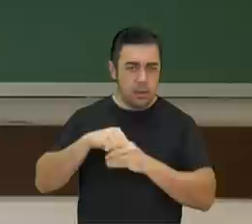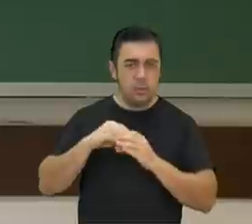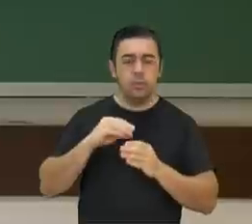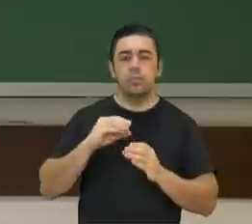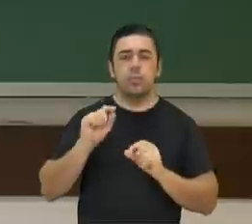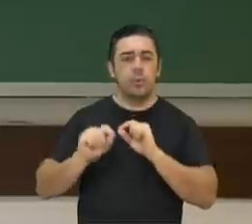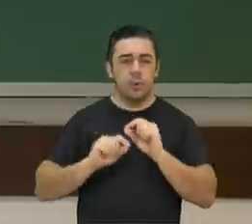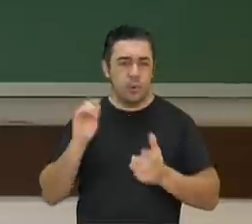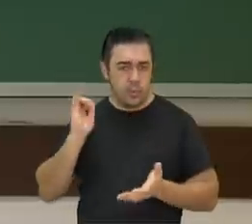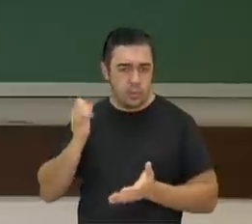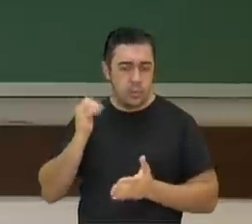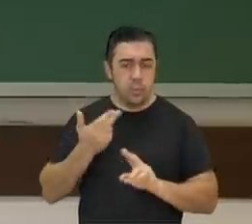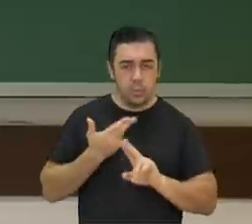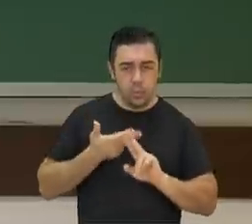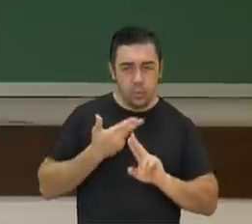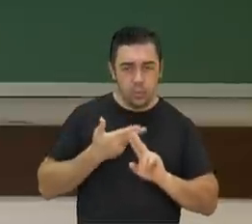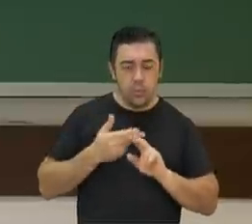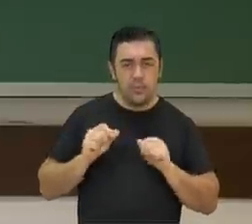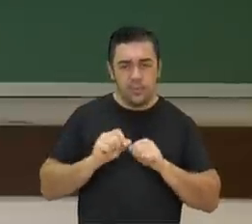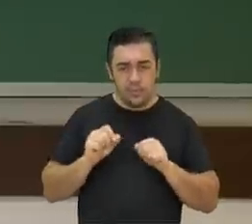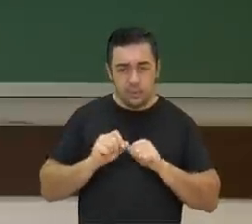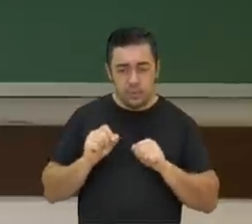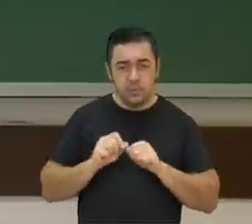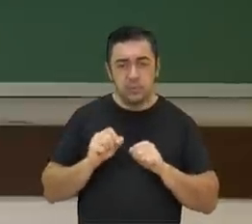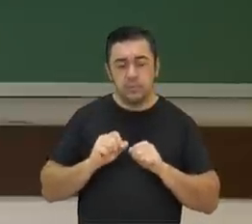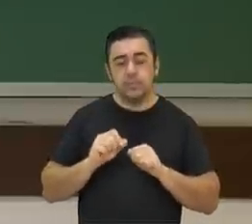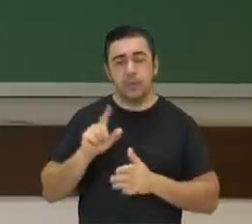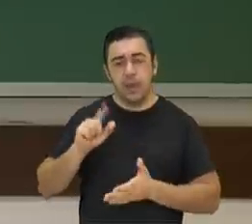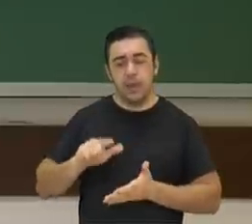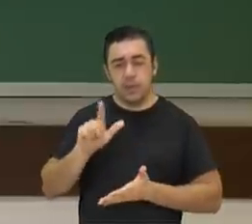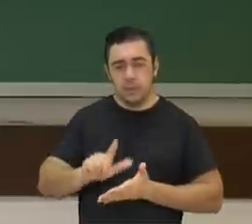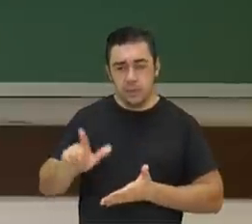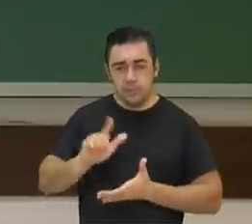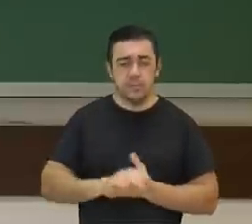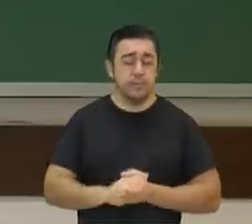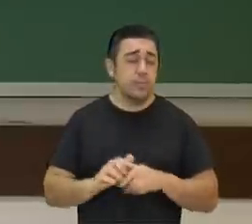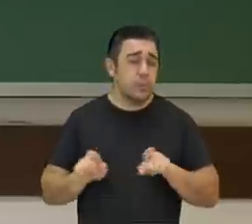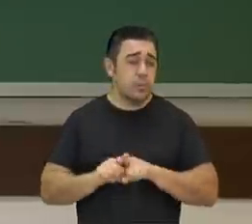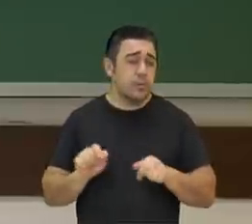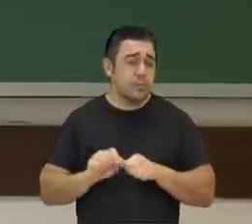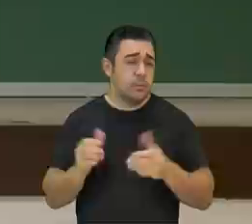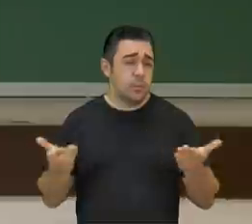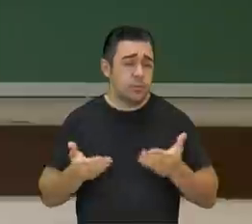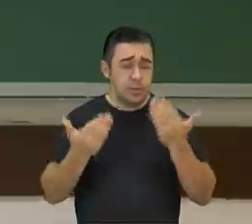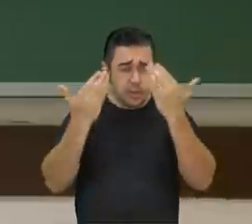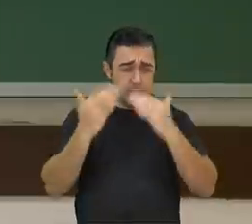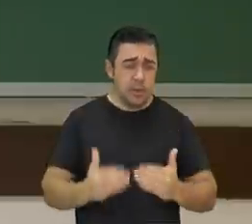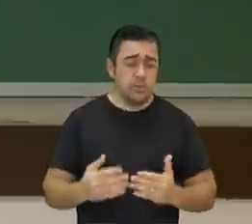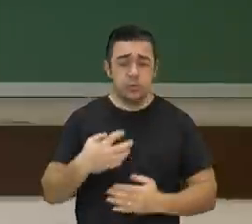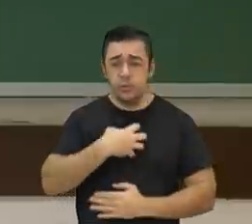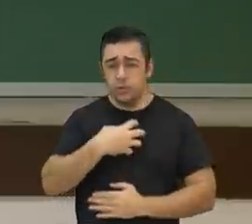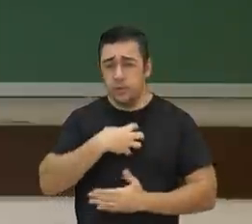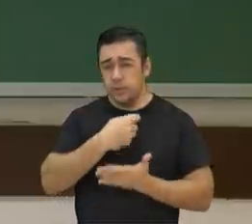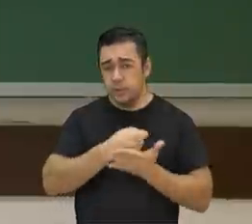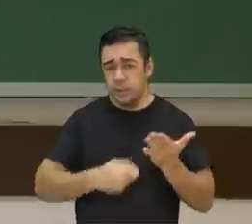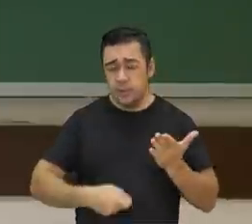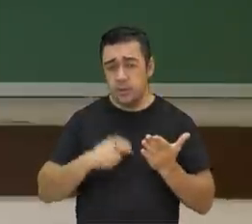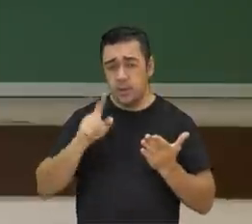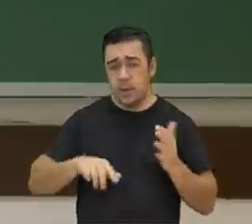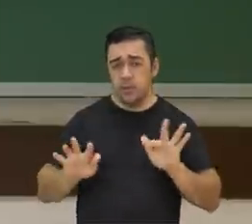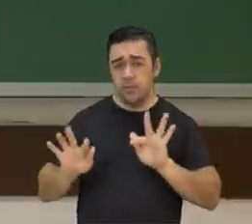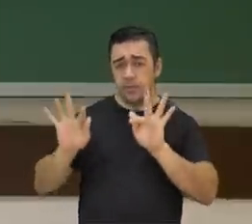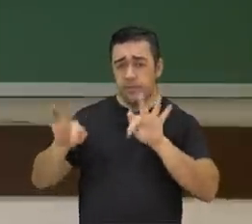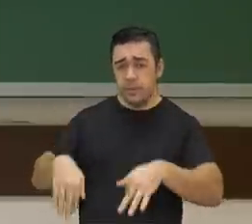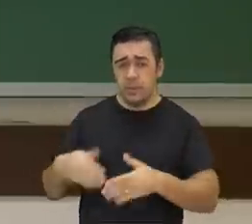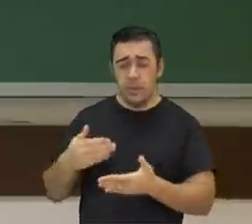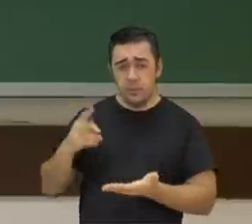que são utilizados para a construção de um conto literário e fizemos hoje uma análise dos estilos de escrita do desfecho,